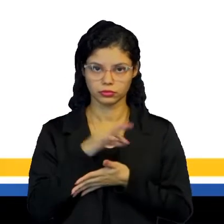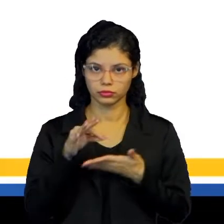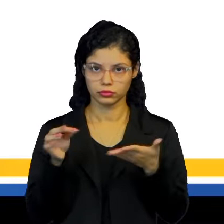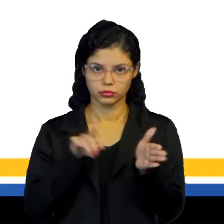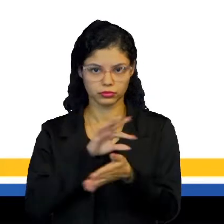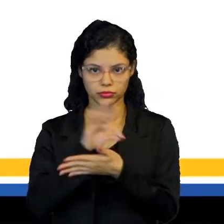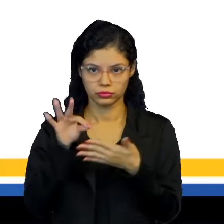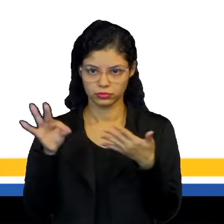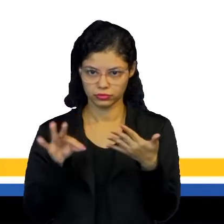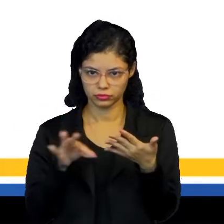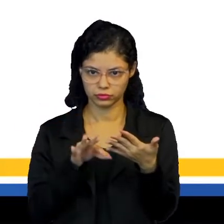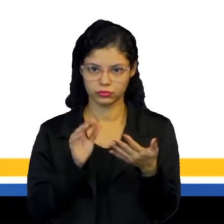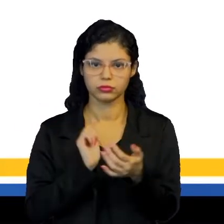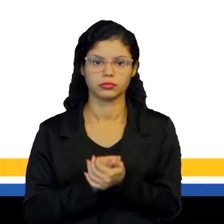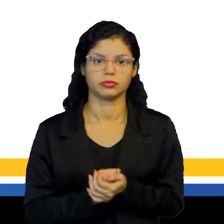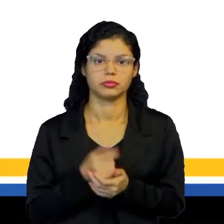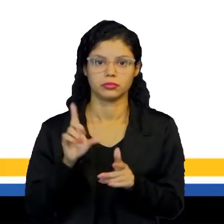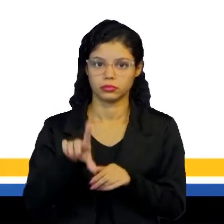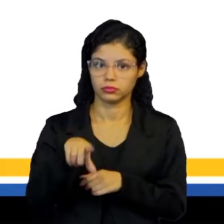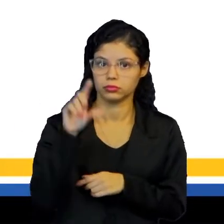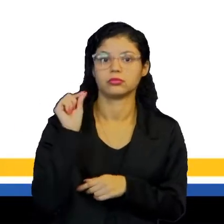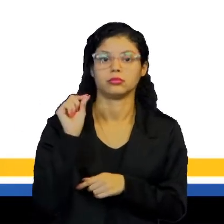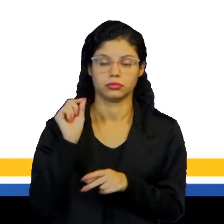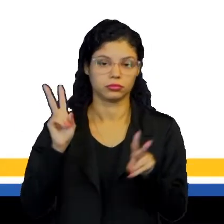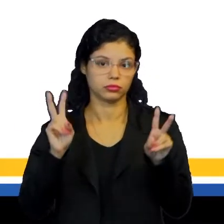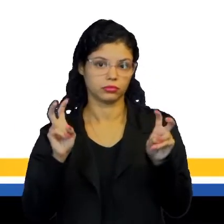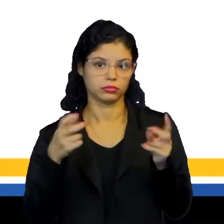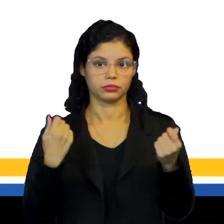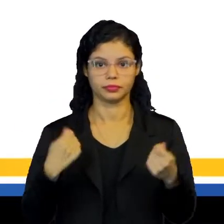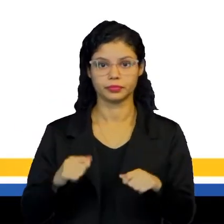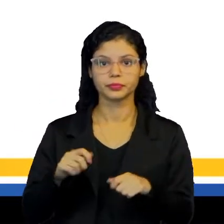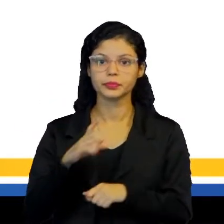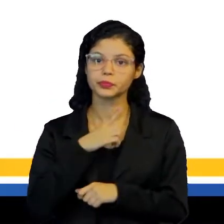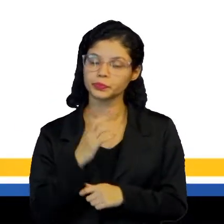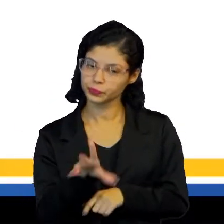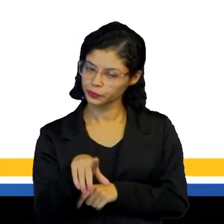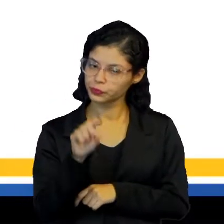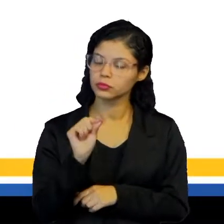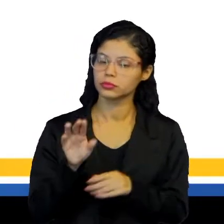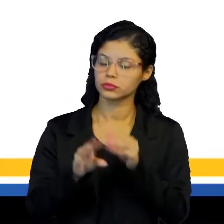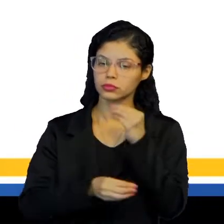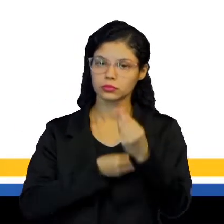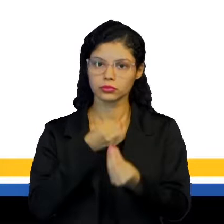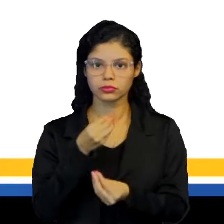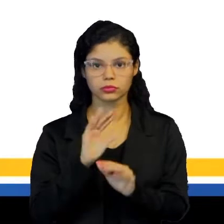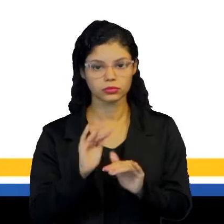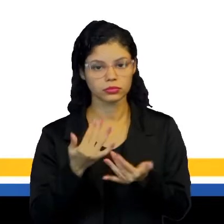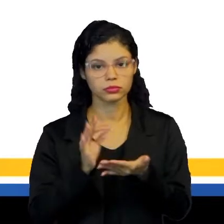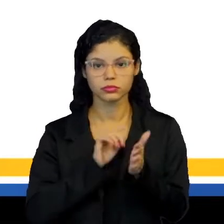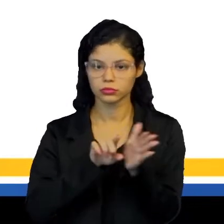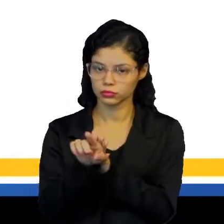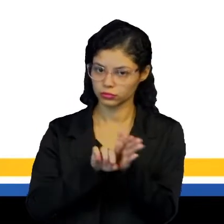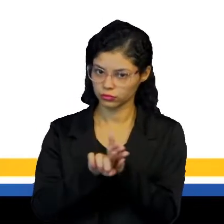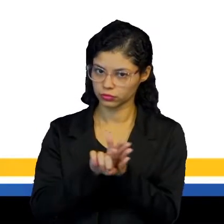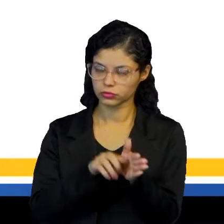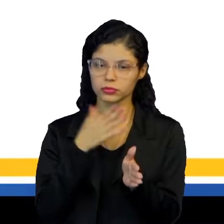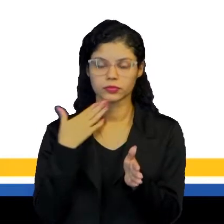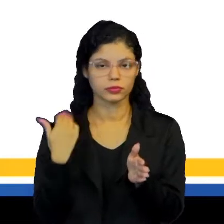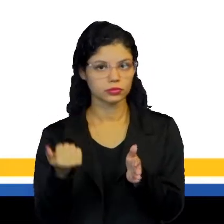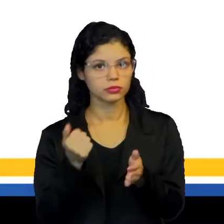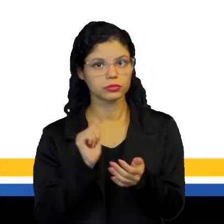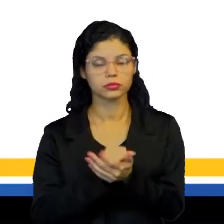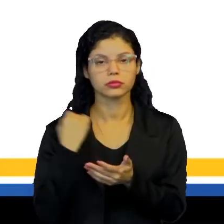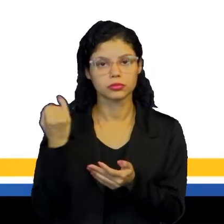de pesquisa. Uma vez definido o tema, é necessário decidir qual tipo de pesquisa será